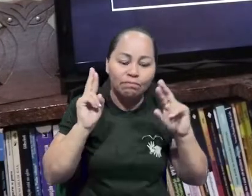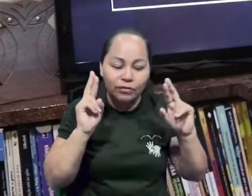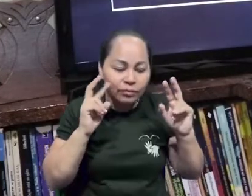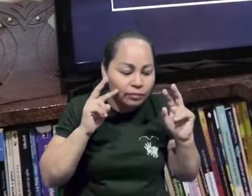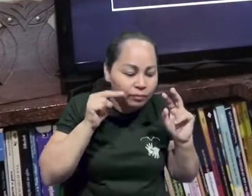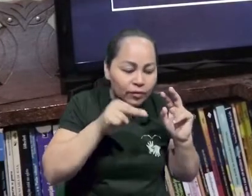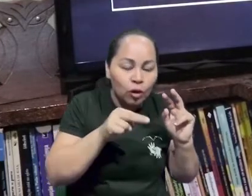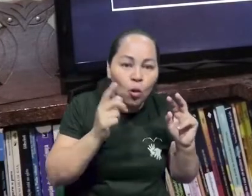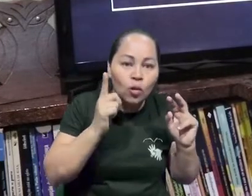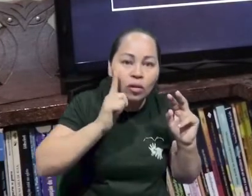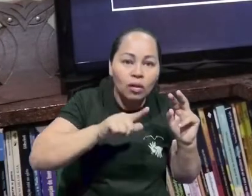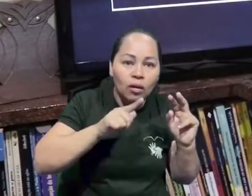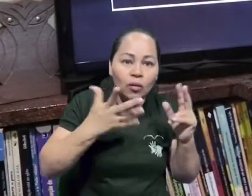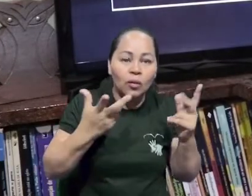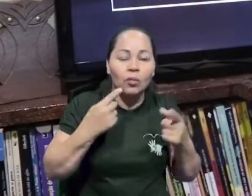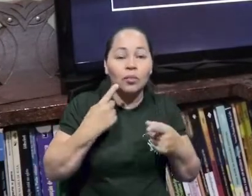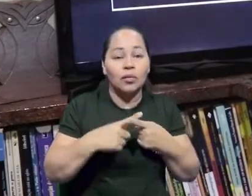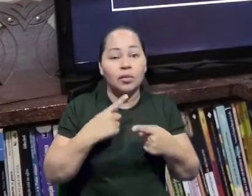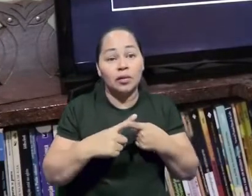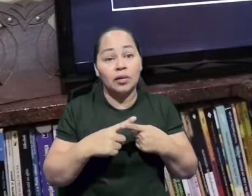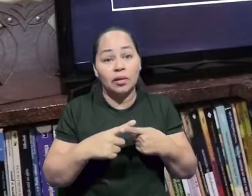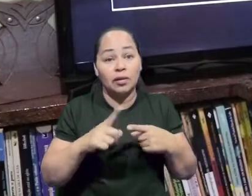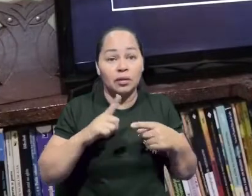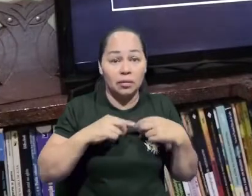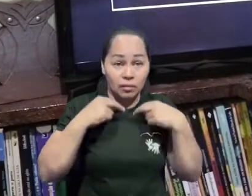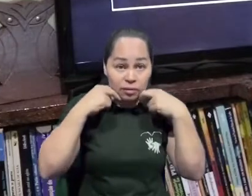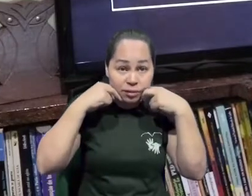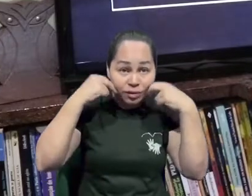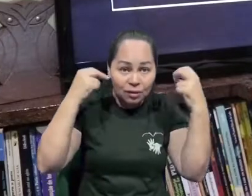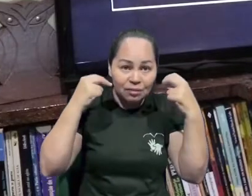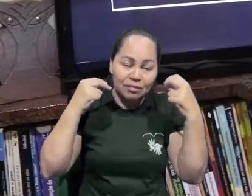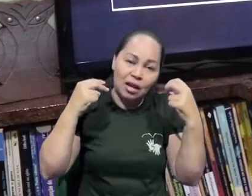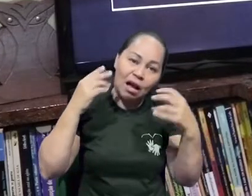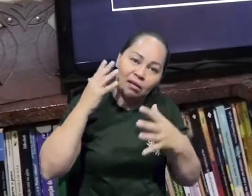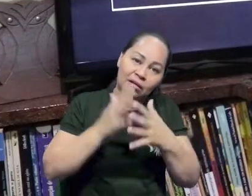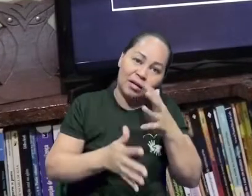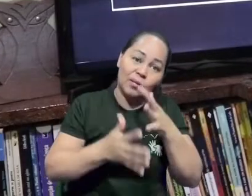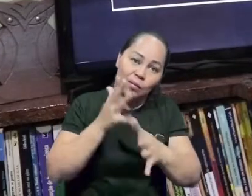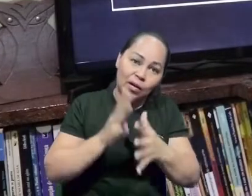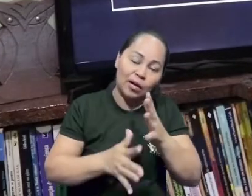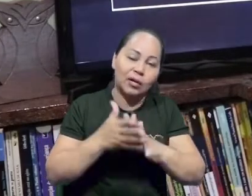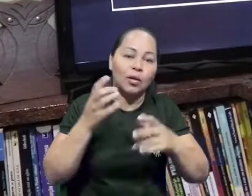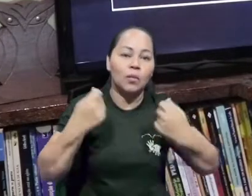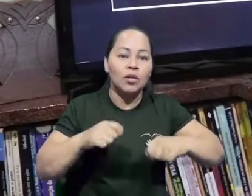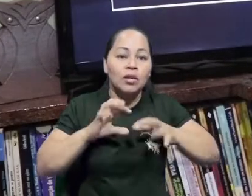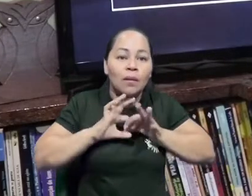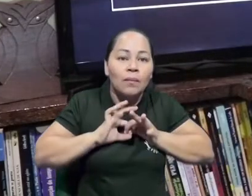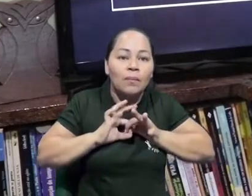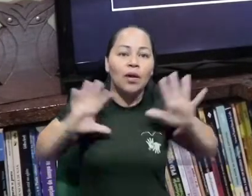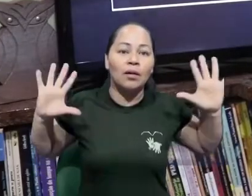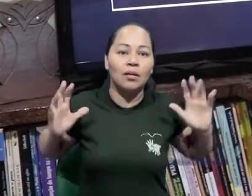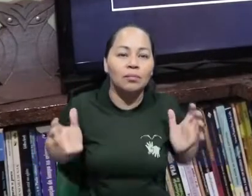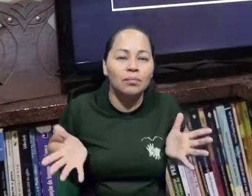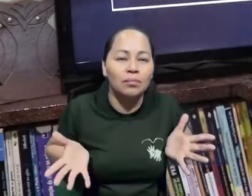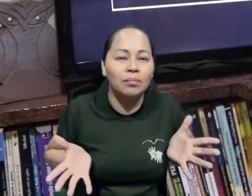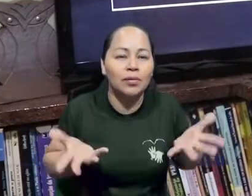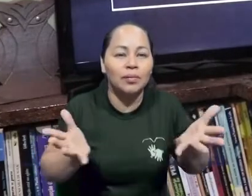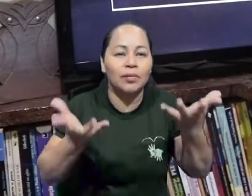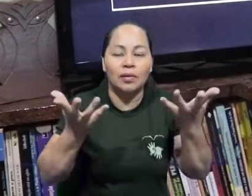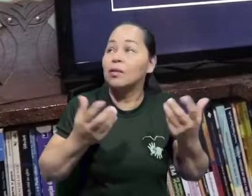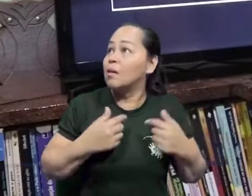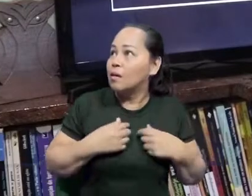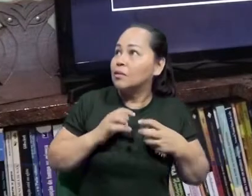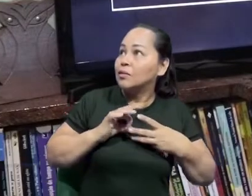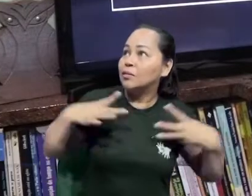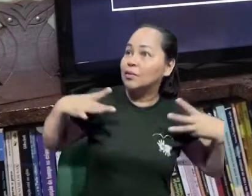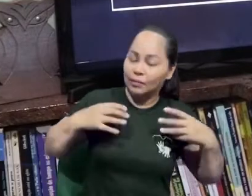gente espera, né? Porque ele tem aí essa timidez que vai atrapalhar. Enquanto a gente não conseguir soltar isso,